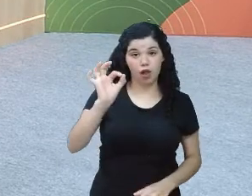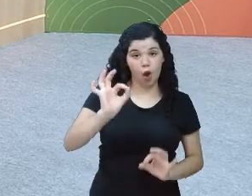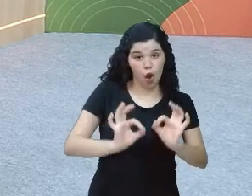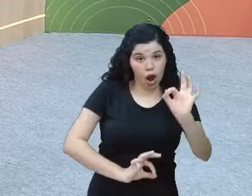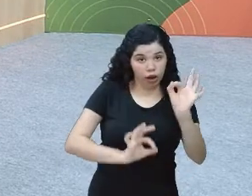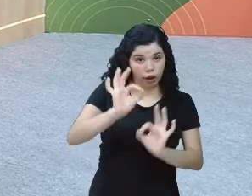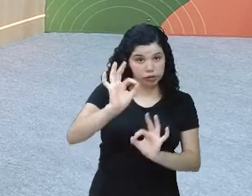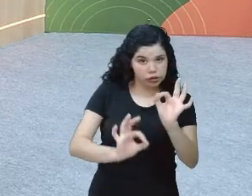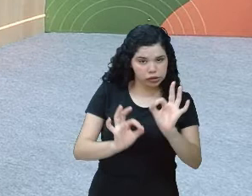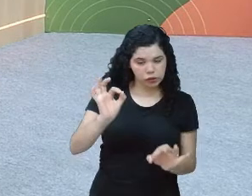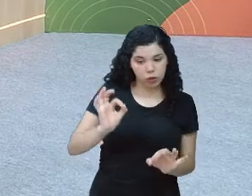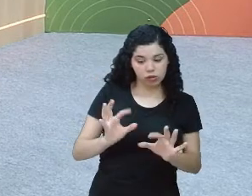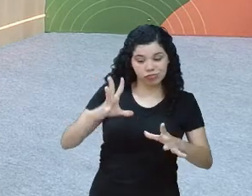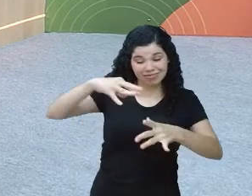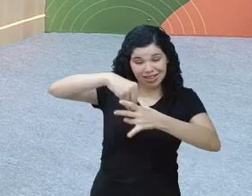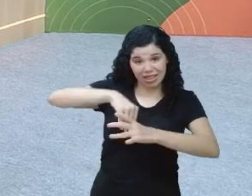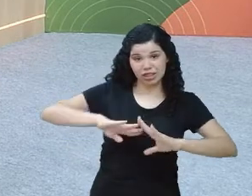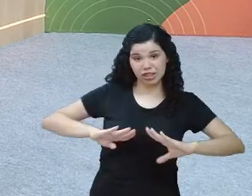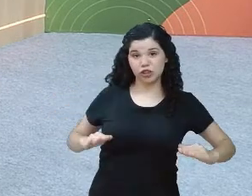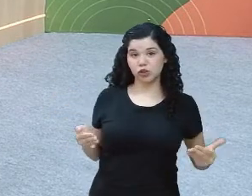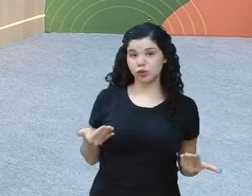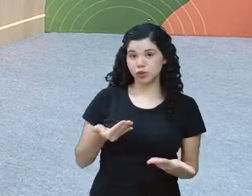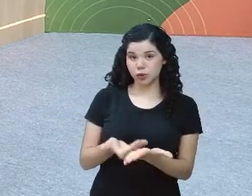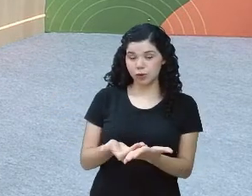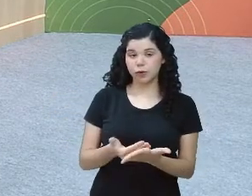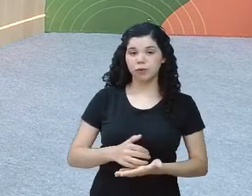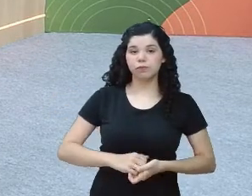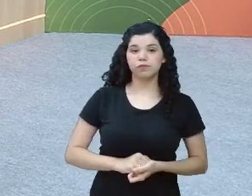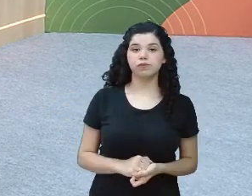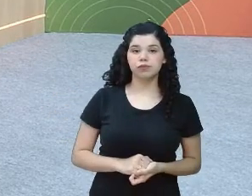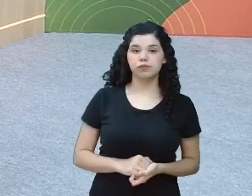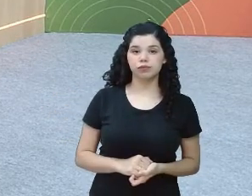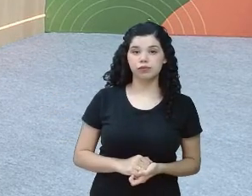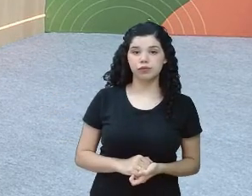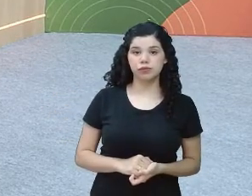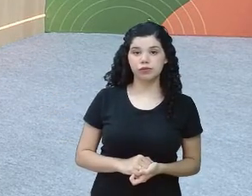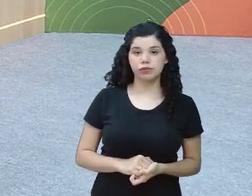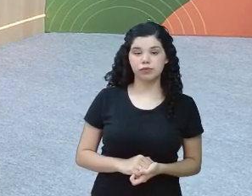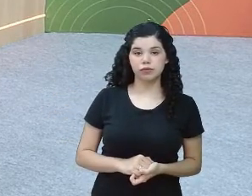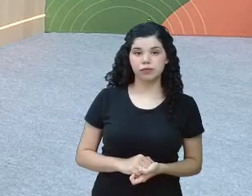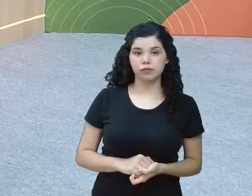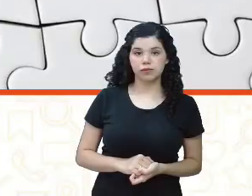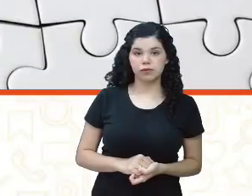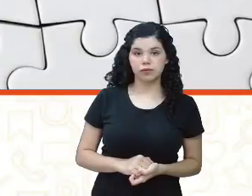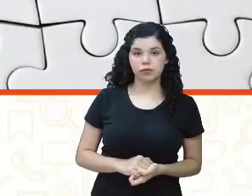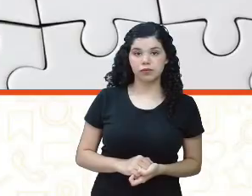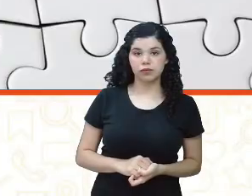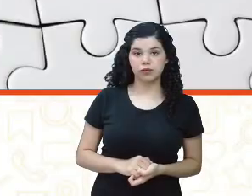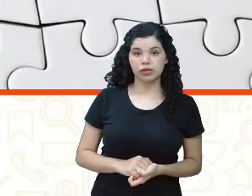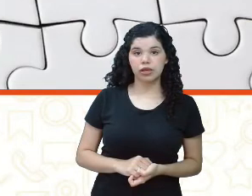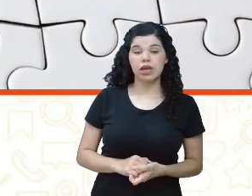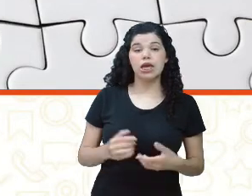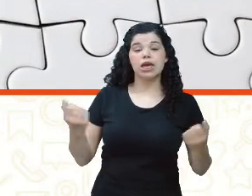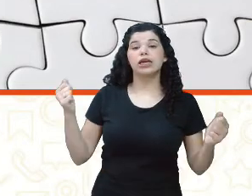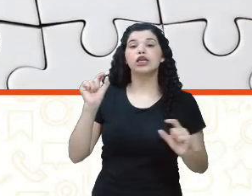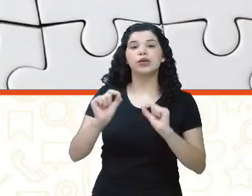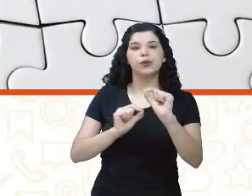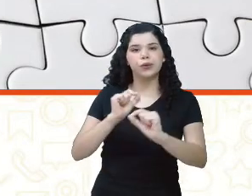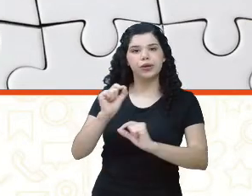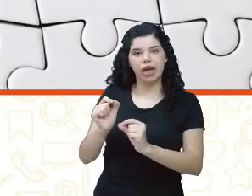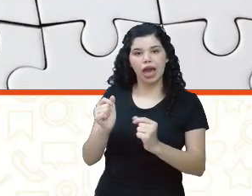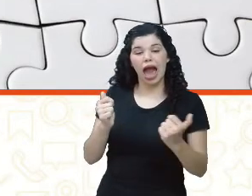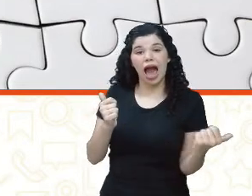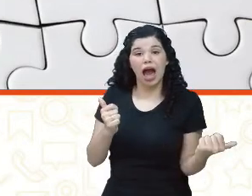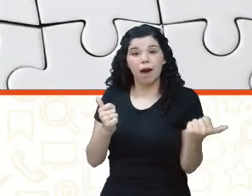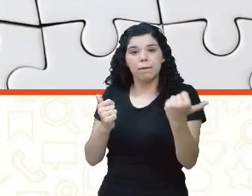articulador, né, dentro da escola, que aproxima os olhares e saberes da família,